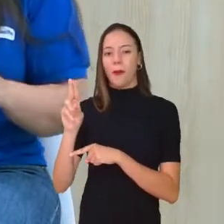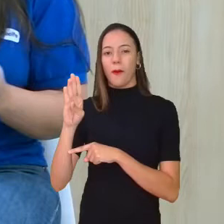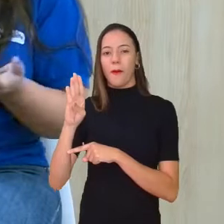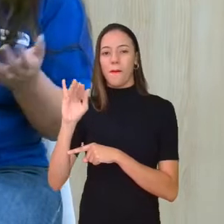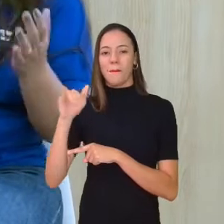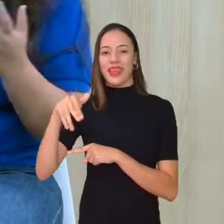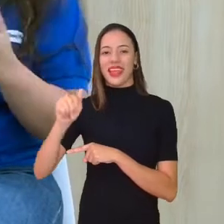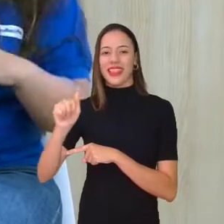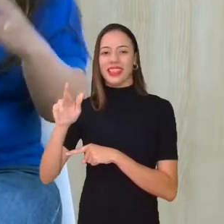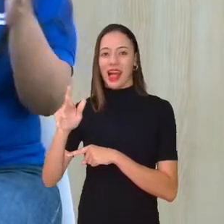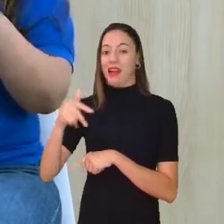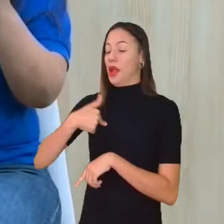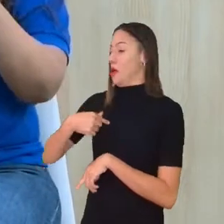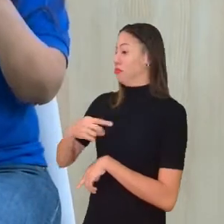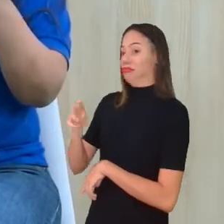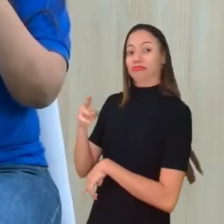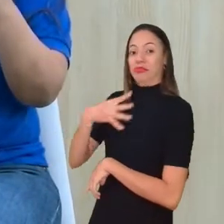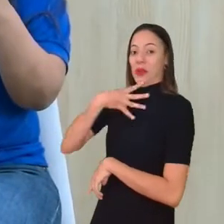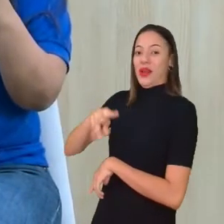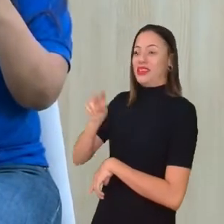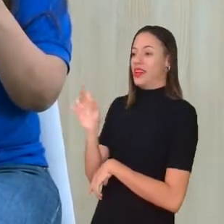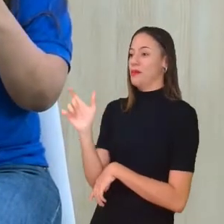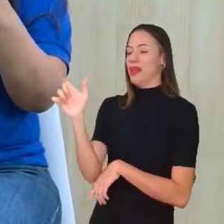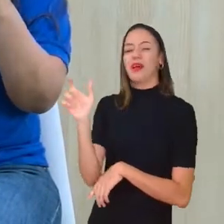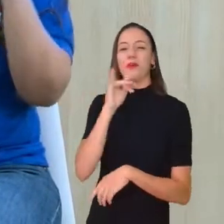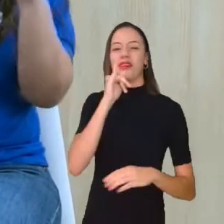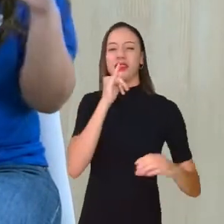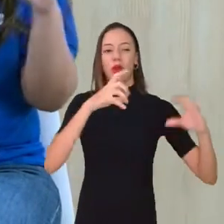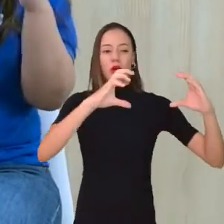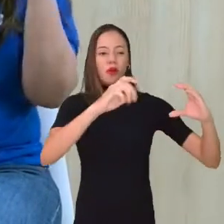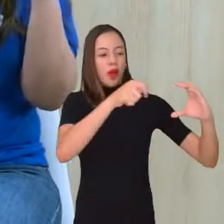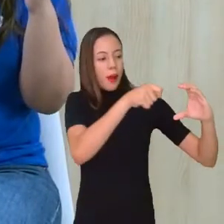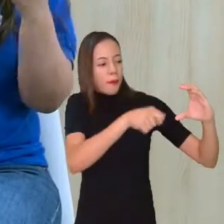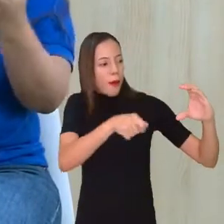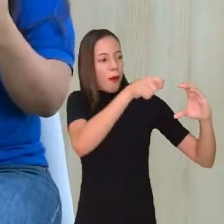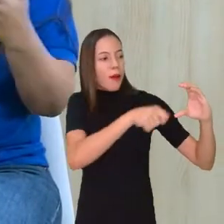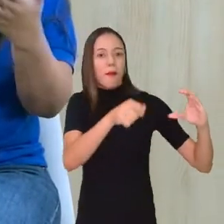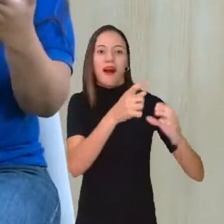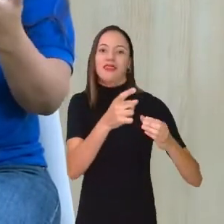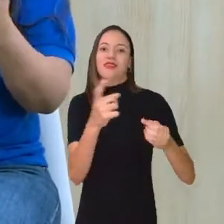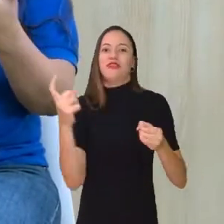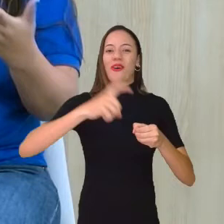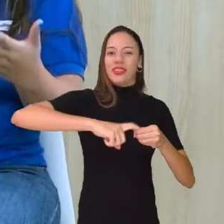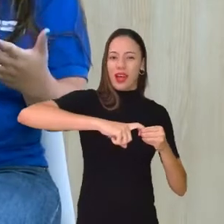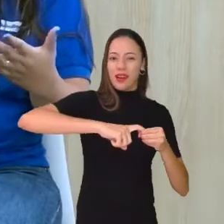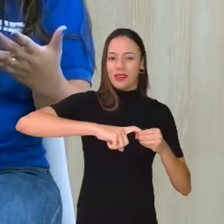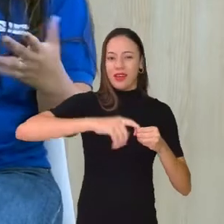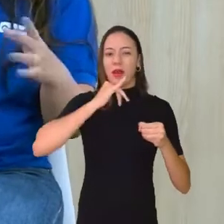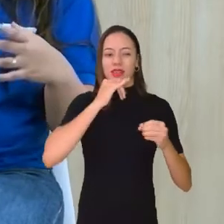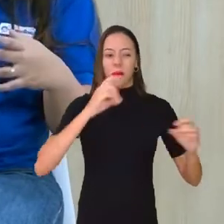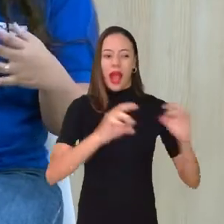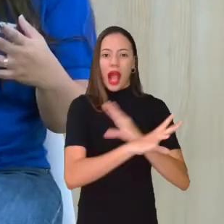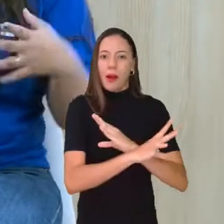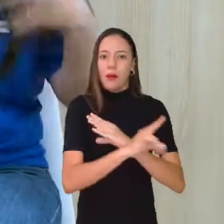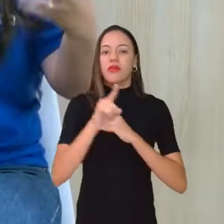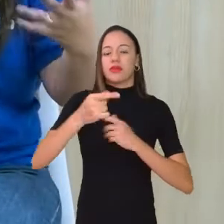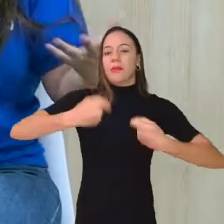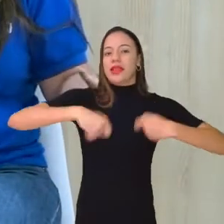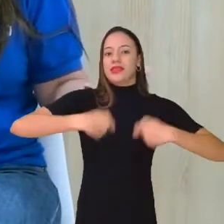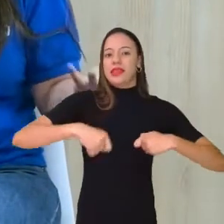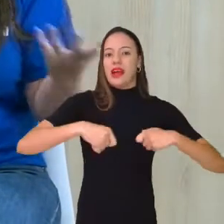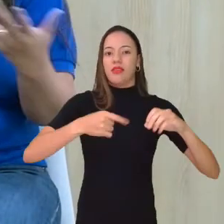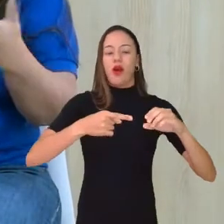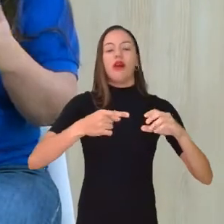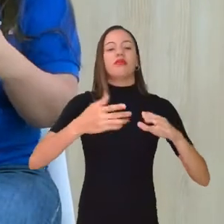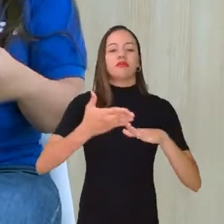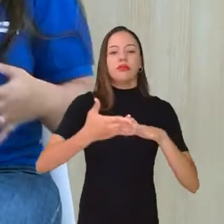palavra é essa, né? E a gente precisava voltar, gente, o filme. Imagine que o filme acabou, você ter que voltar para o início antes de desligar